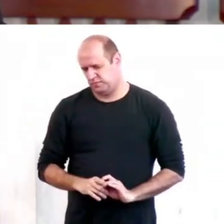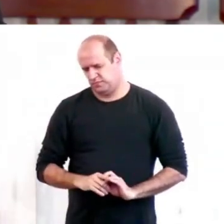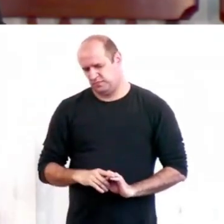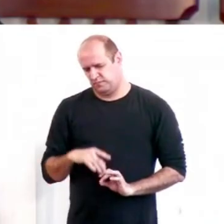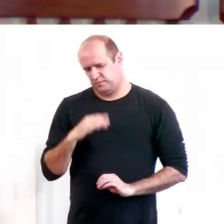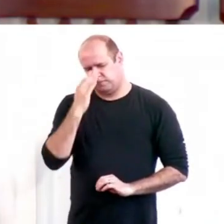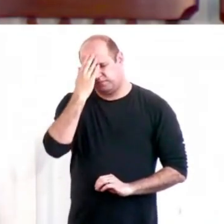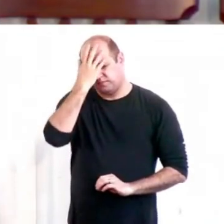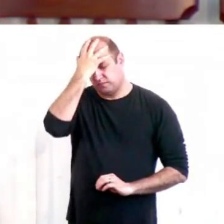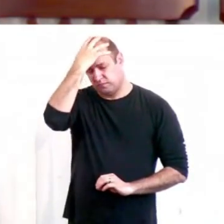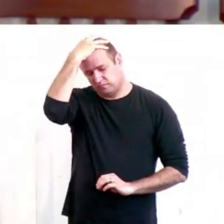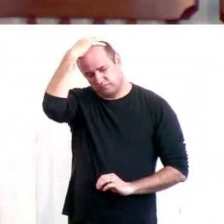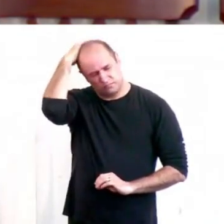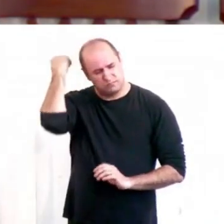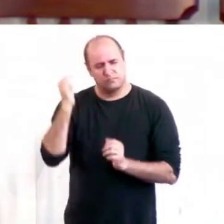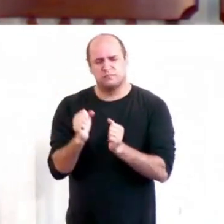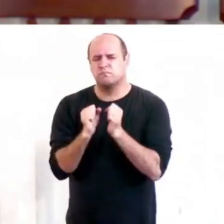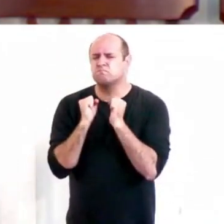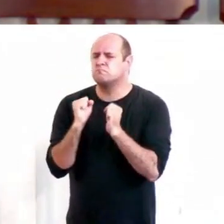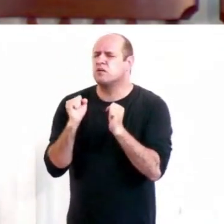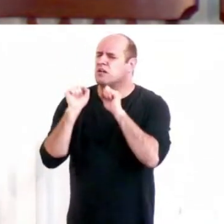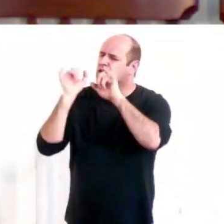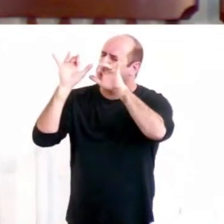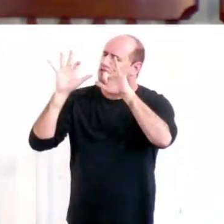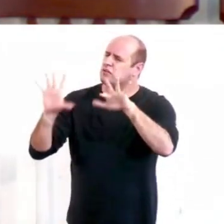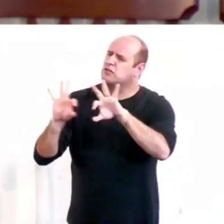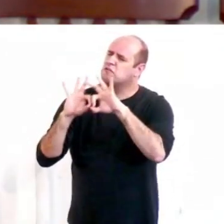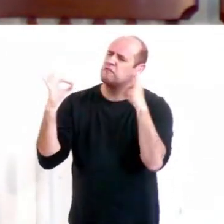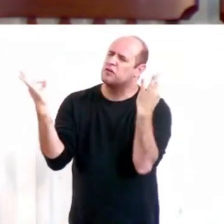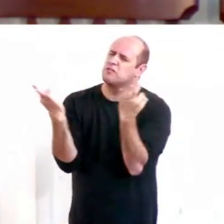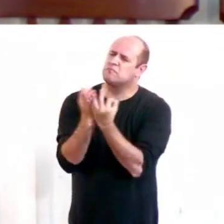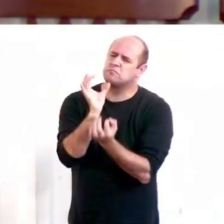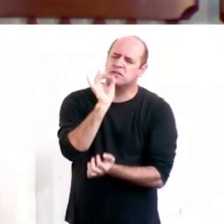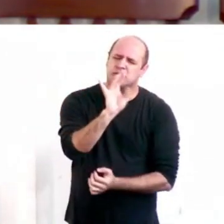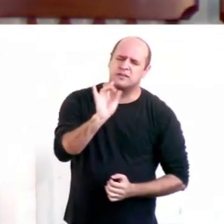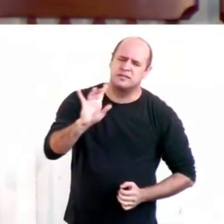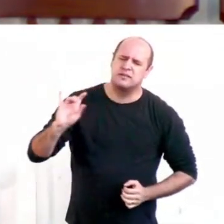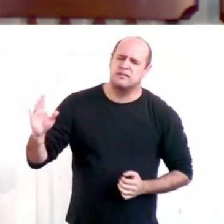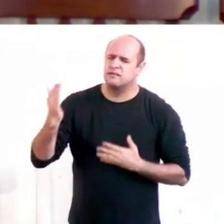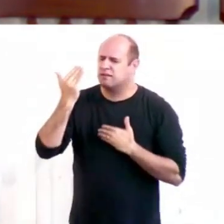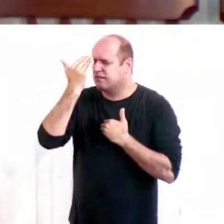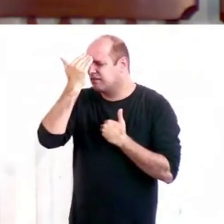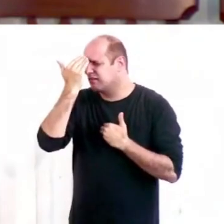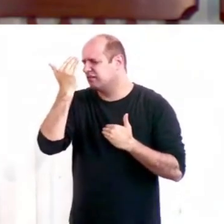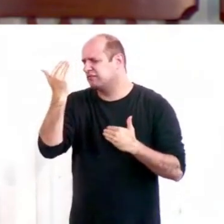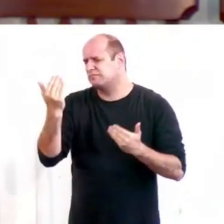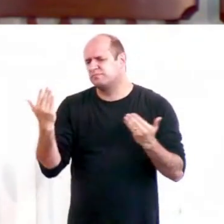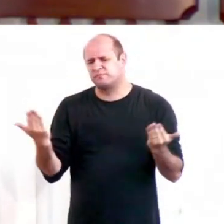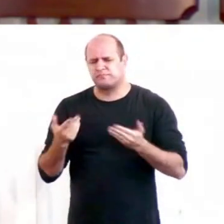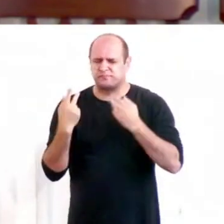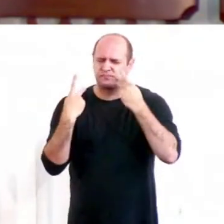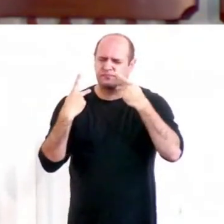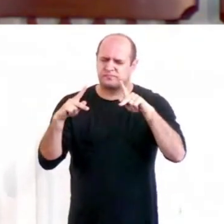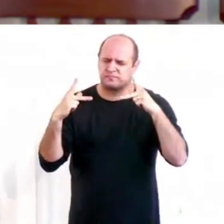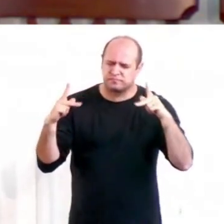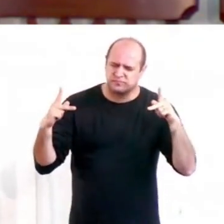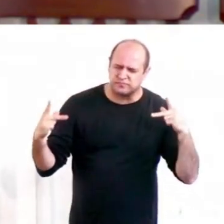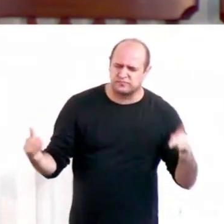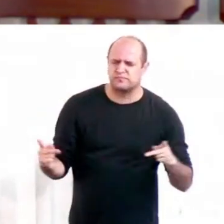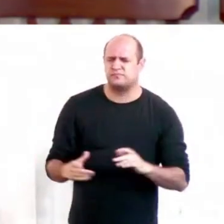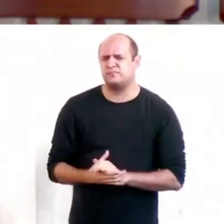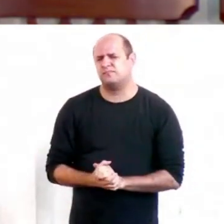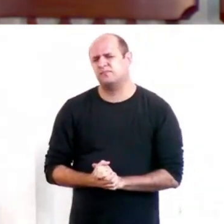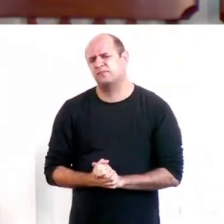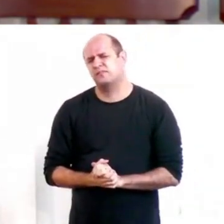Que o Senhor possa abençoar cada família aqui. Muito obrigado pela oportunidade de trazer esta palavra, compartilhar dos testemunhos que o Senhor